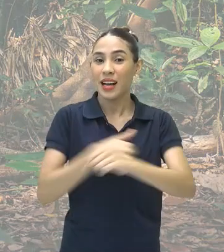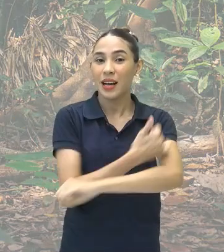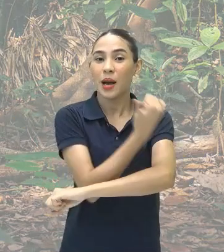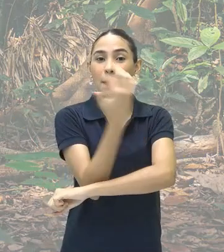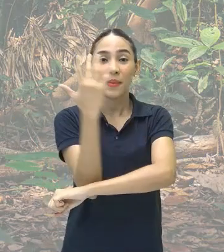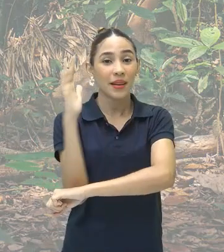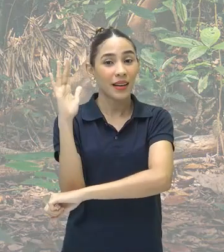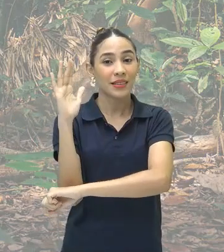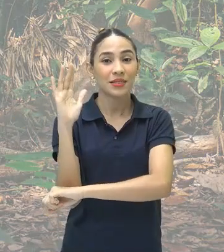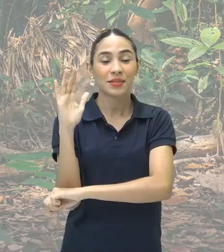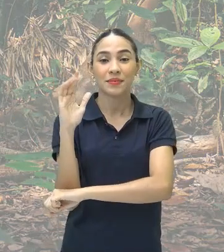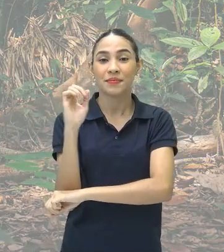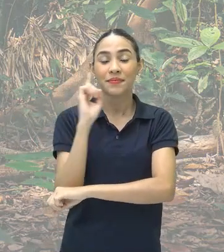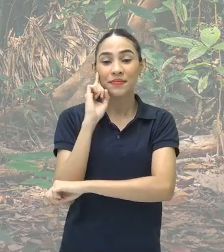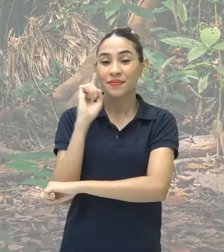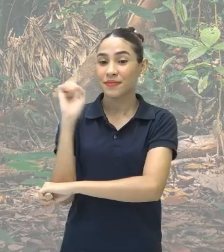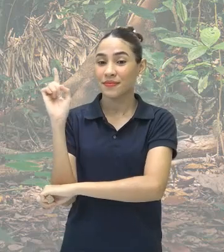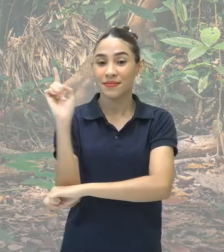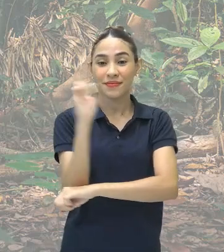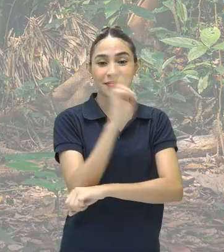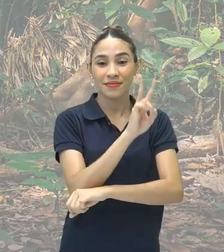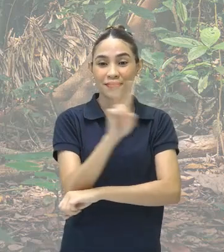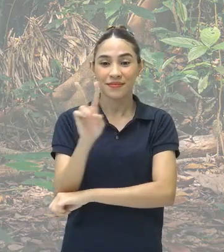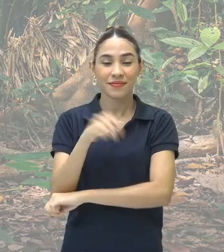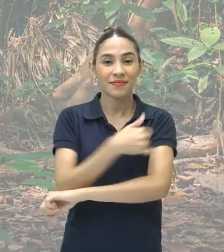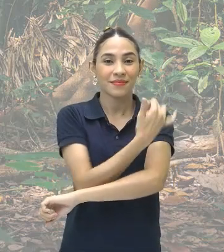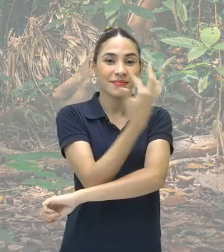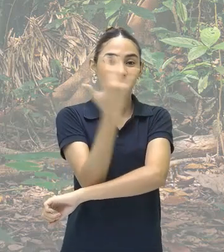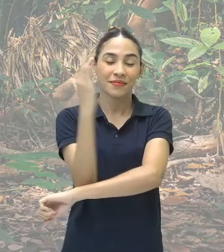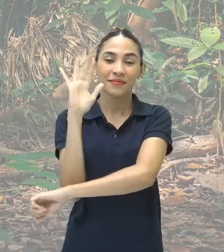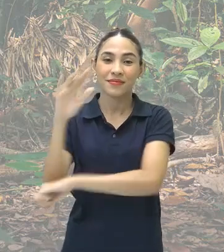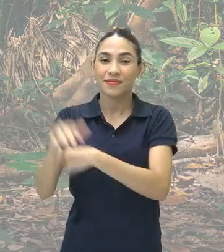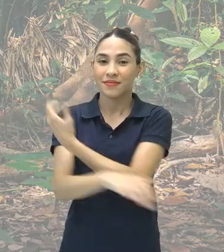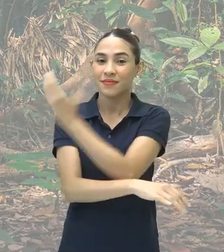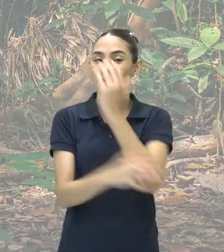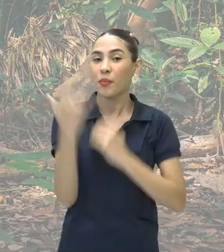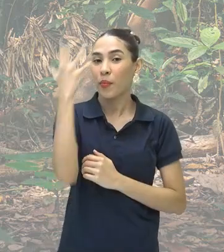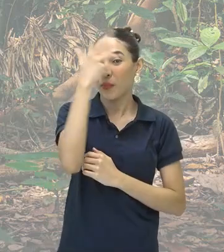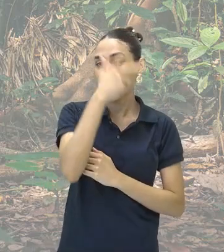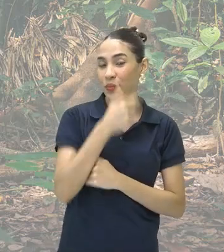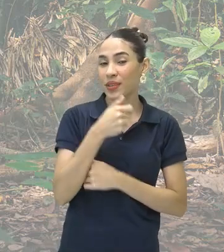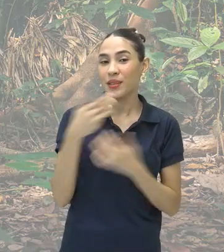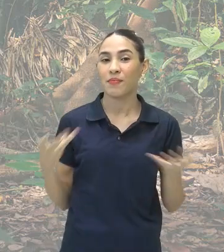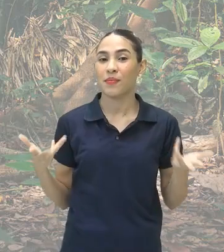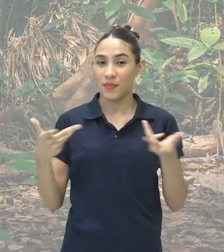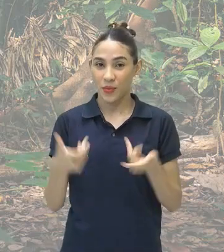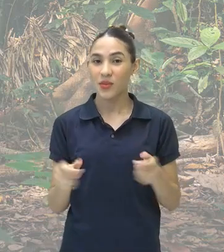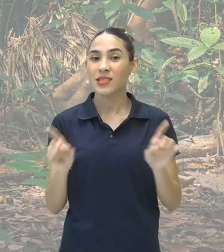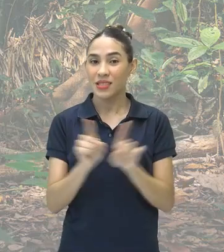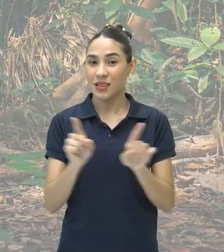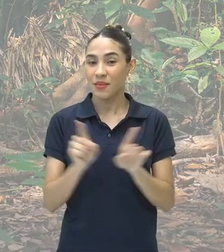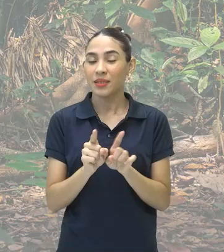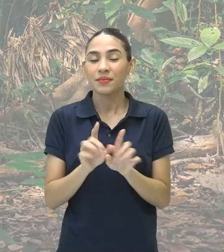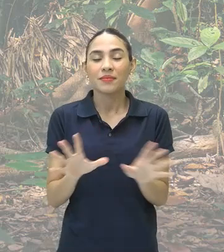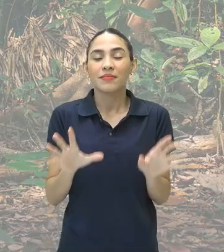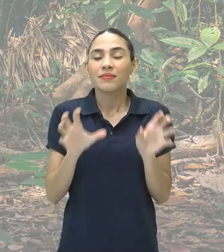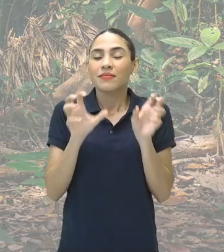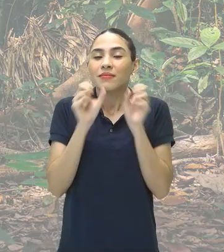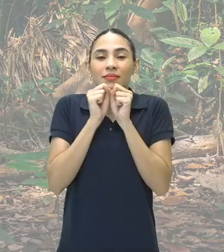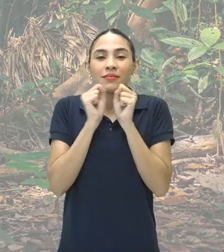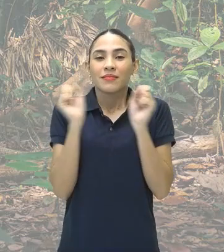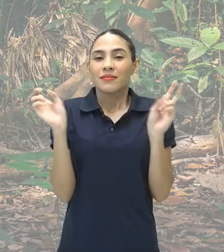meio ambiente aqui, no meio dessa floresta linda e maravilhosa, né?